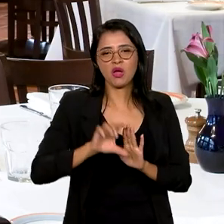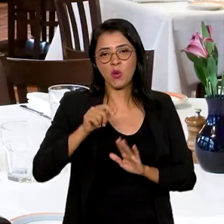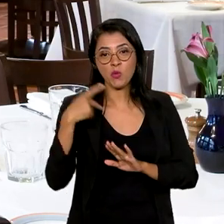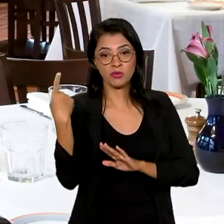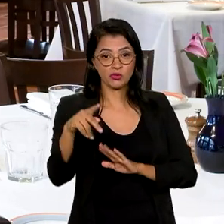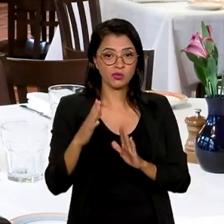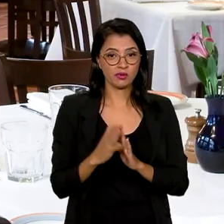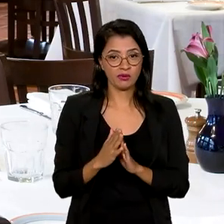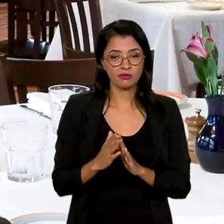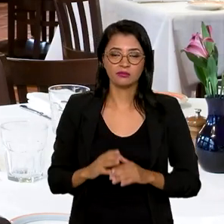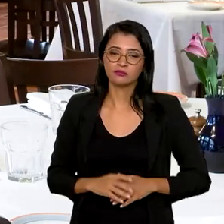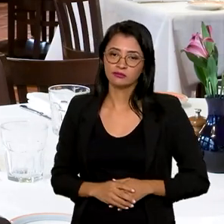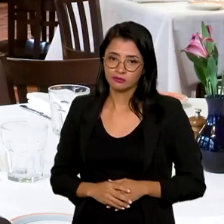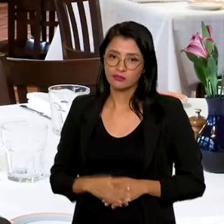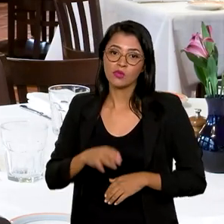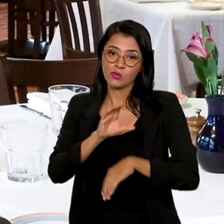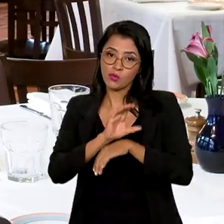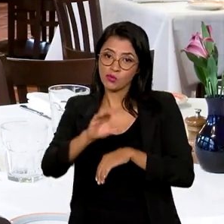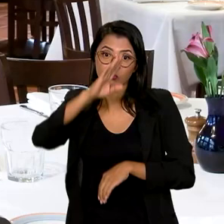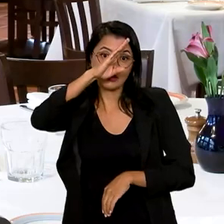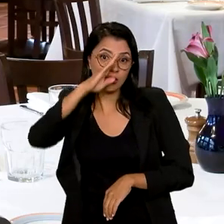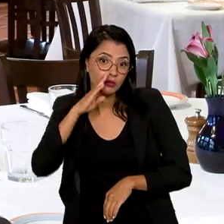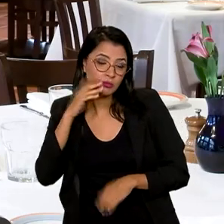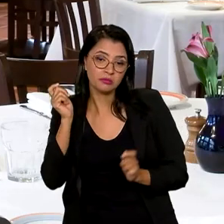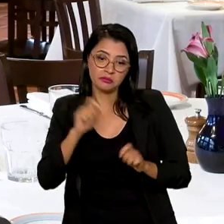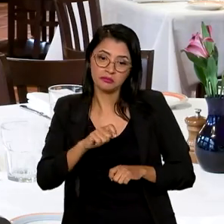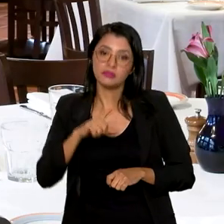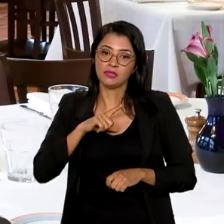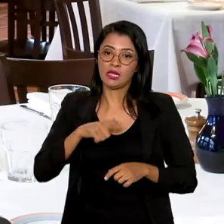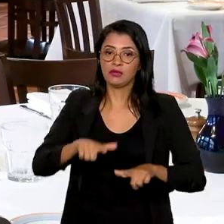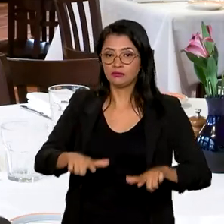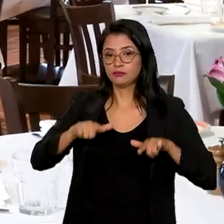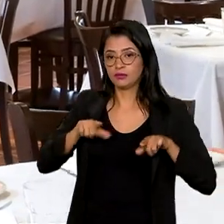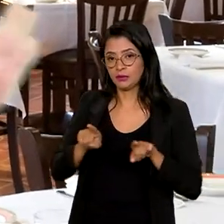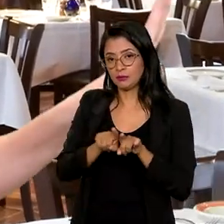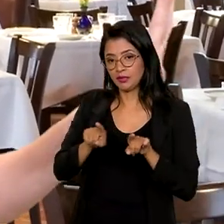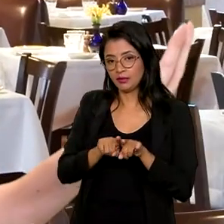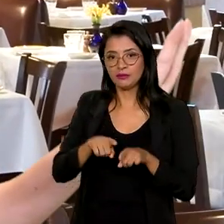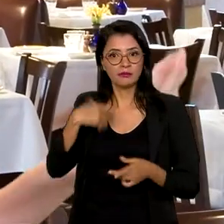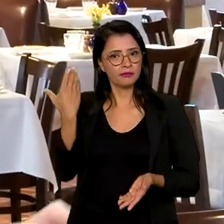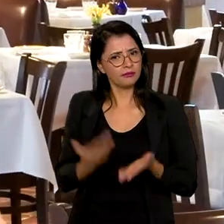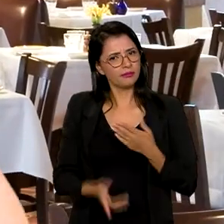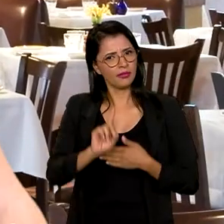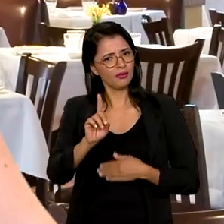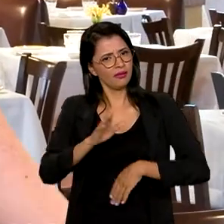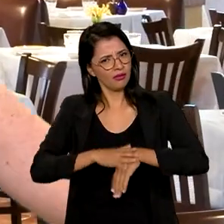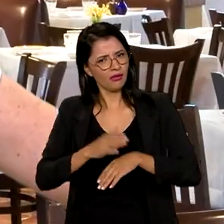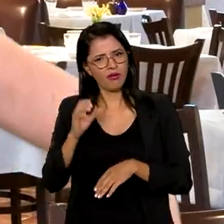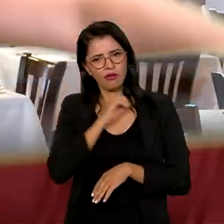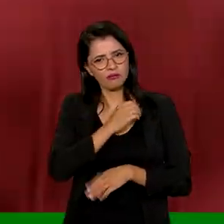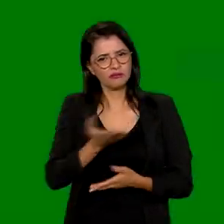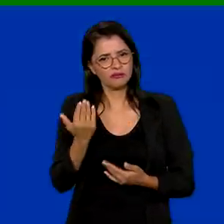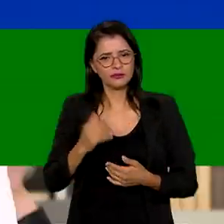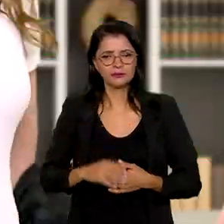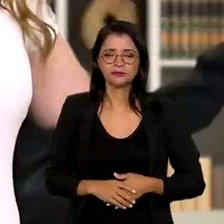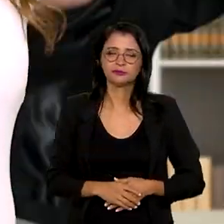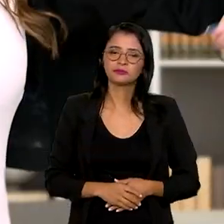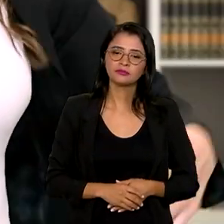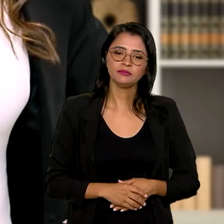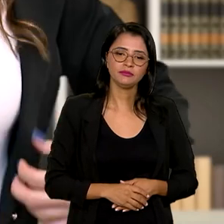sua própria casa. O curso é gratuito e com certificado. Não perca tempo!